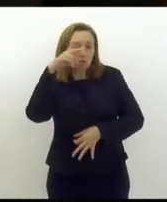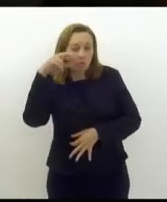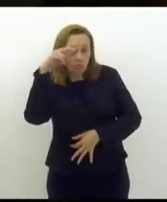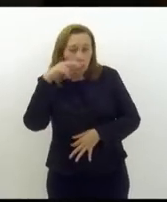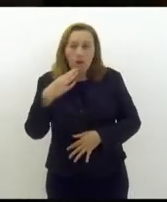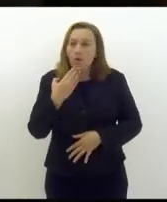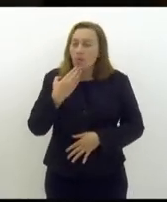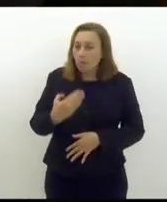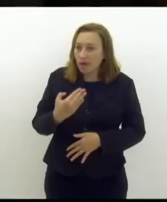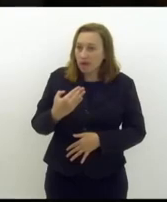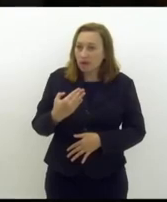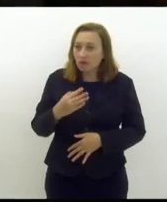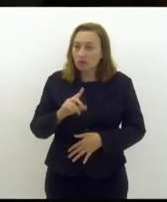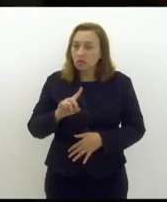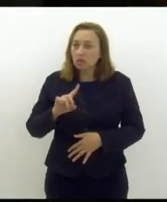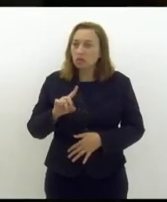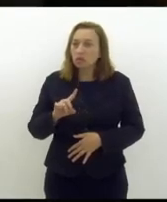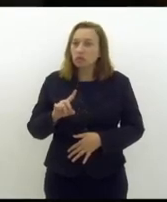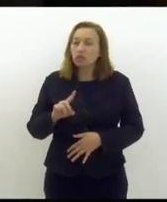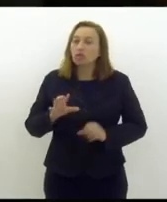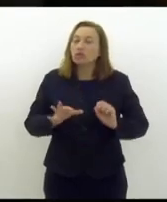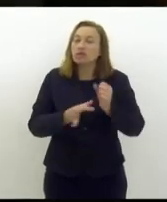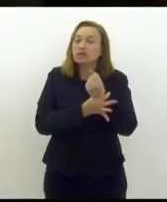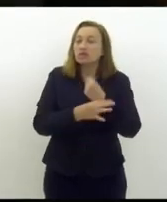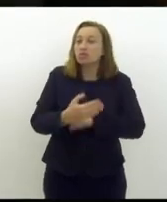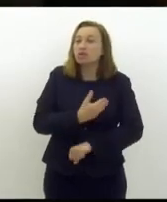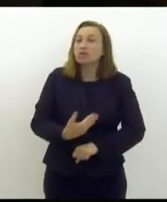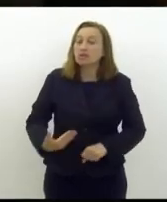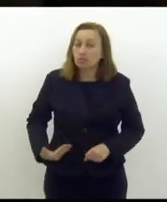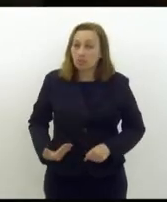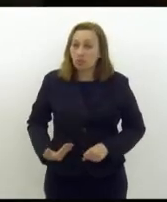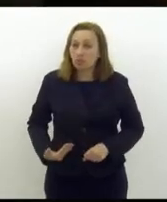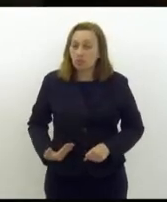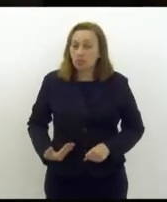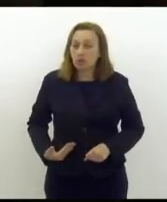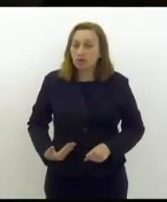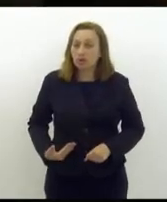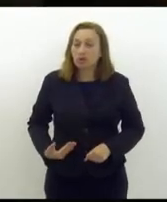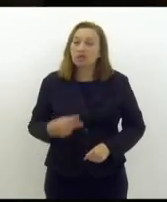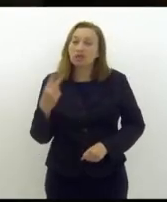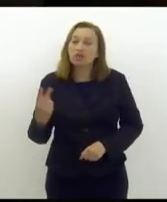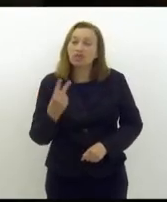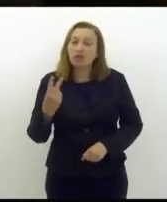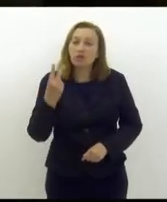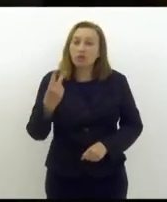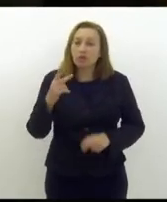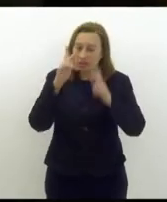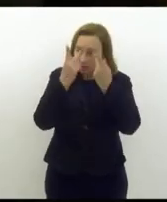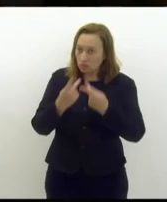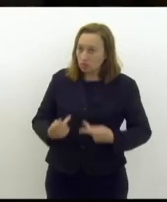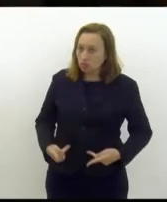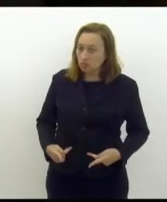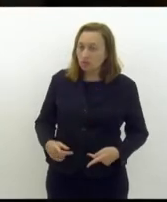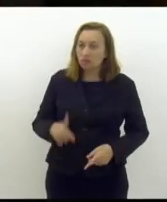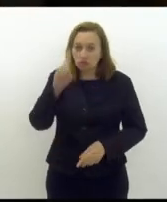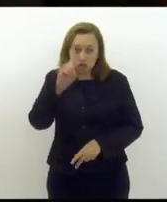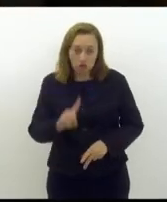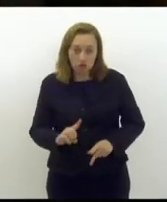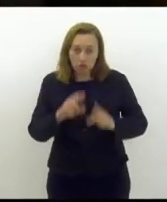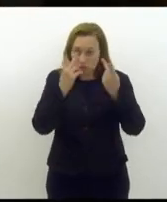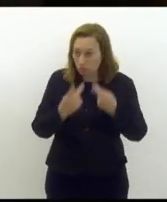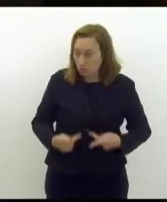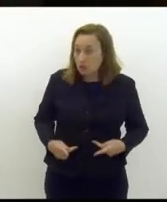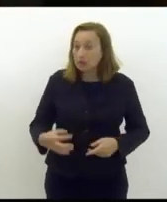Pedem por uma outra lógica de Segurança Pública que priorize a dignidade humana e direitos humanos